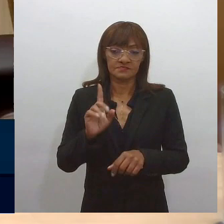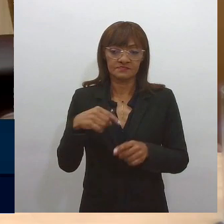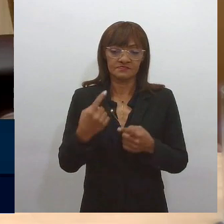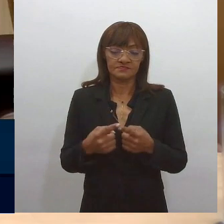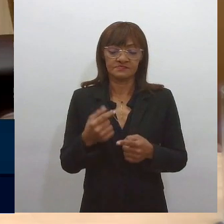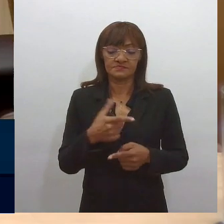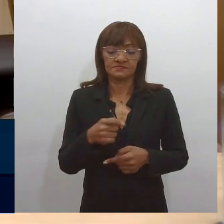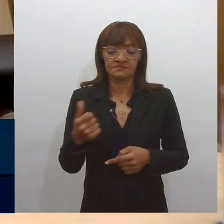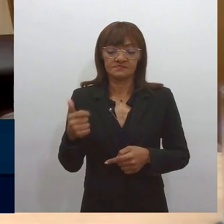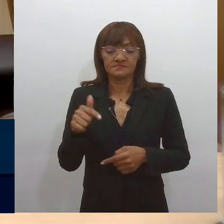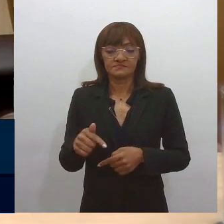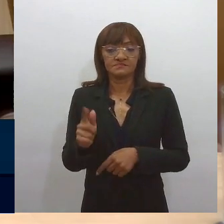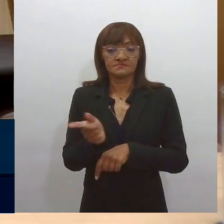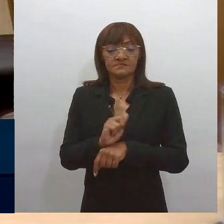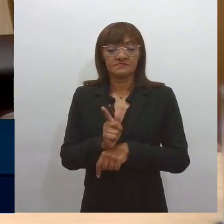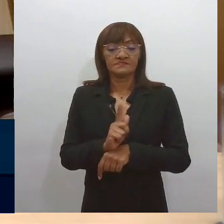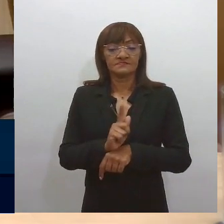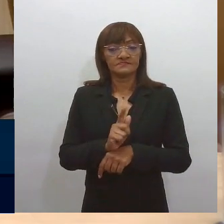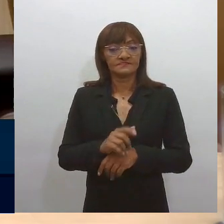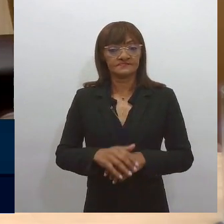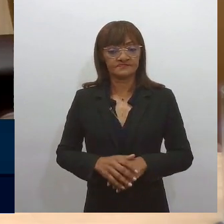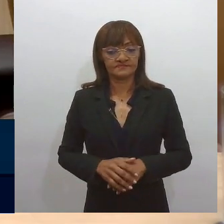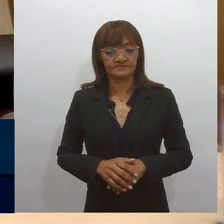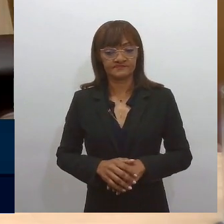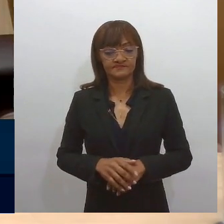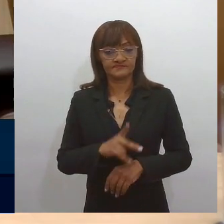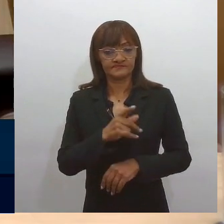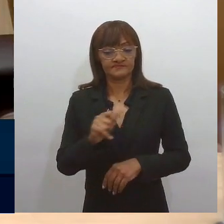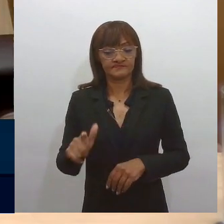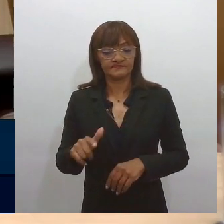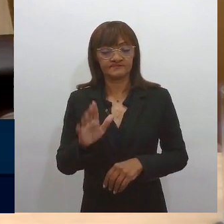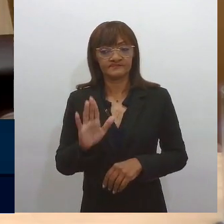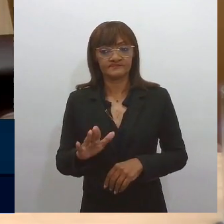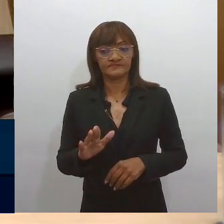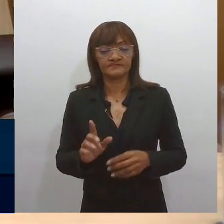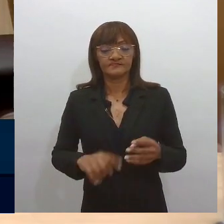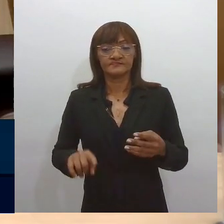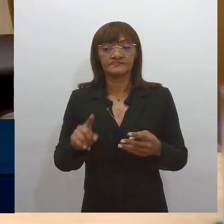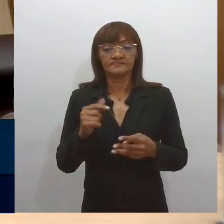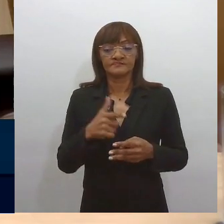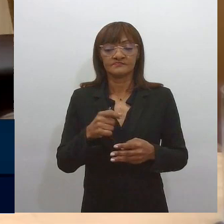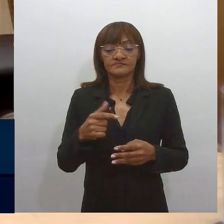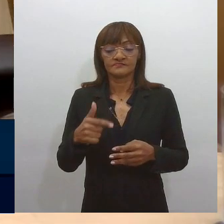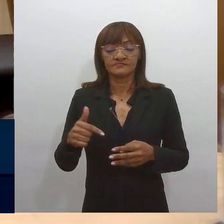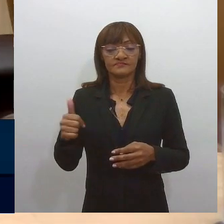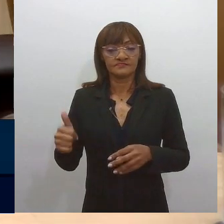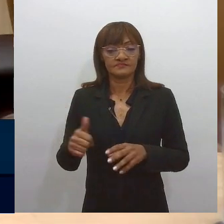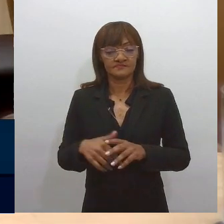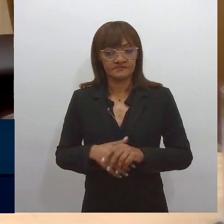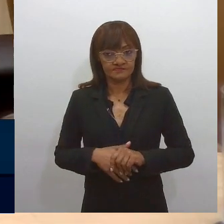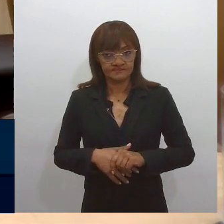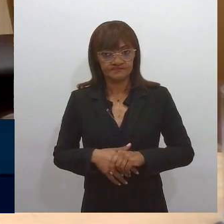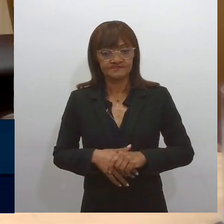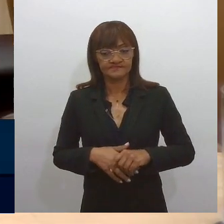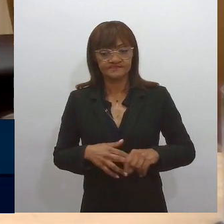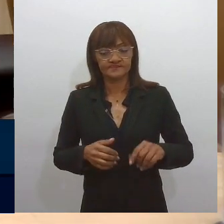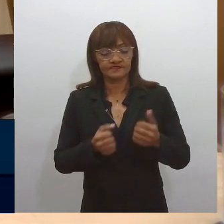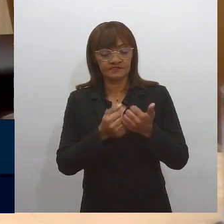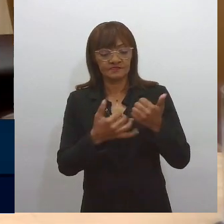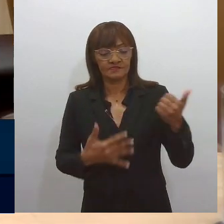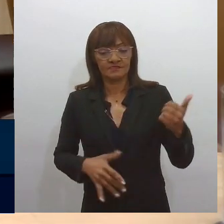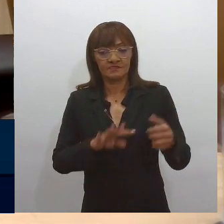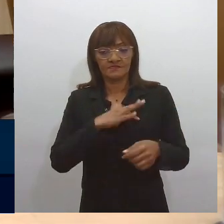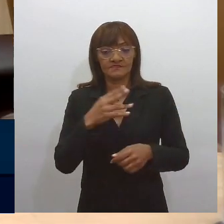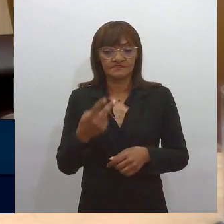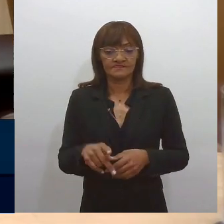Dr e em 2021 assumiu Dire diretoria técnica dessa autarquia onde fios responsável